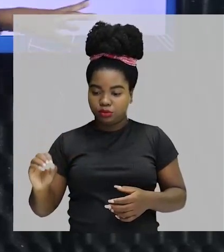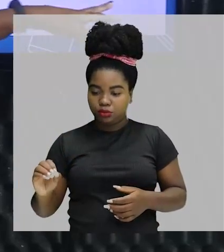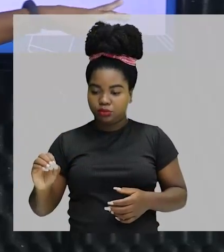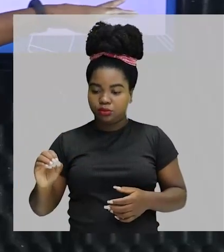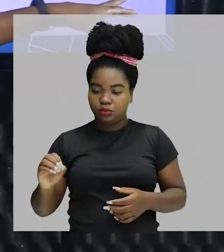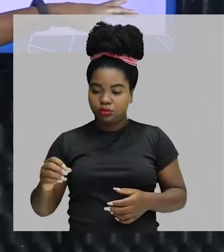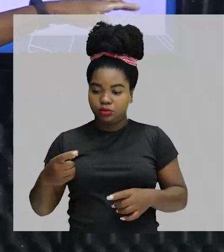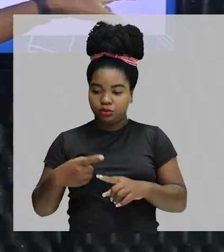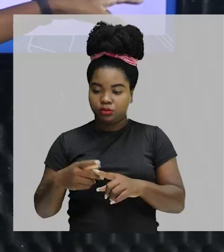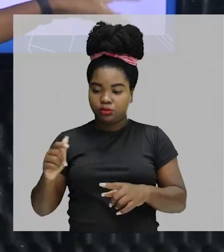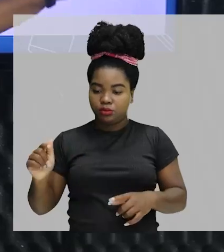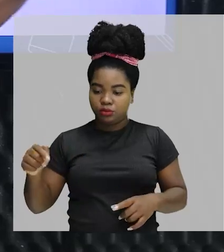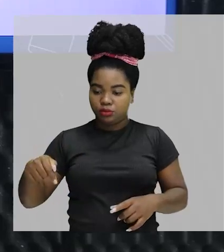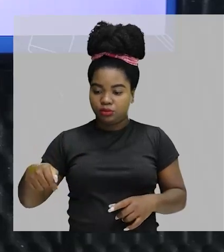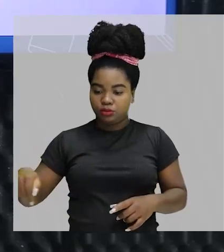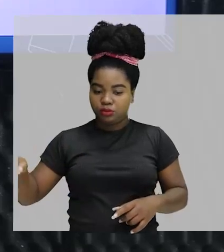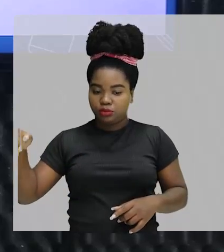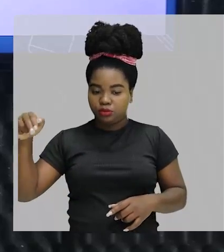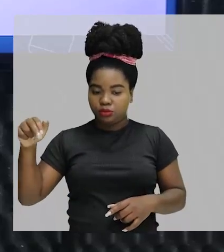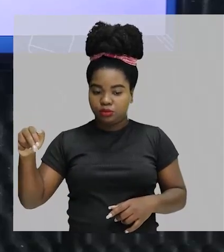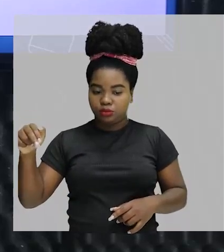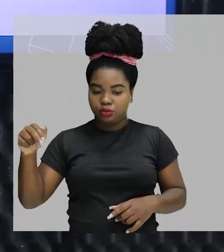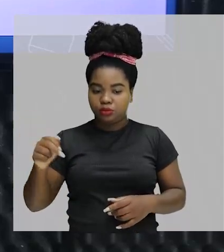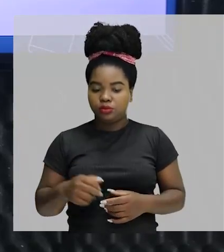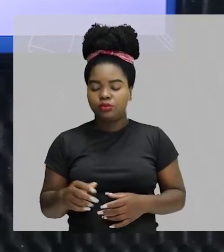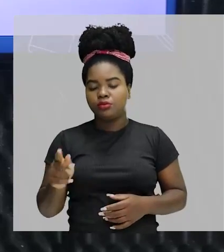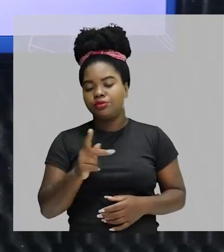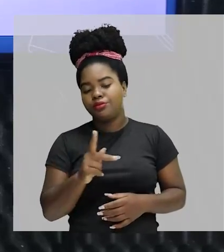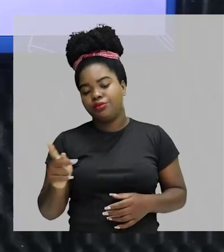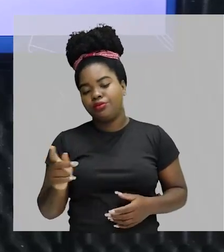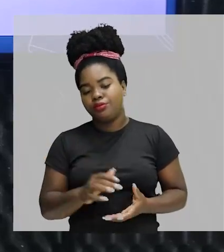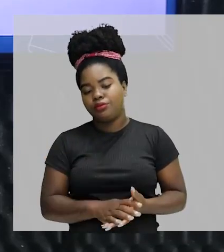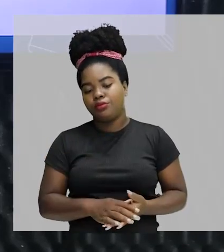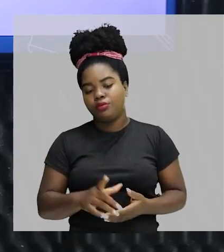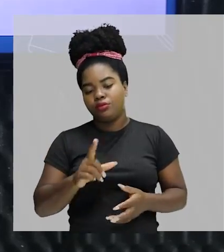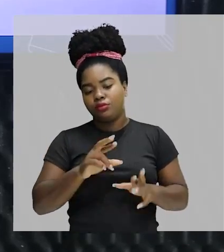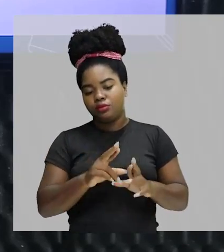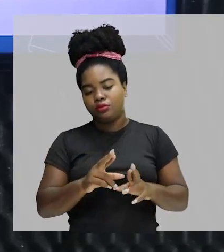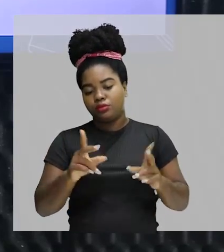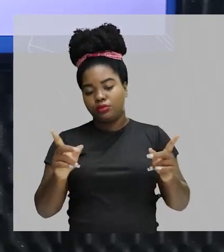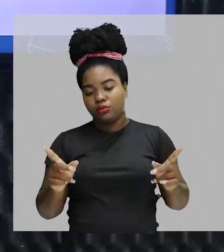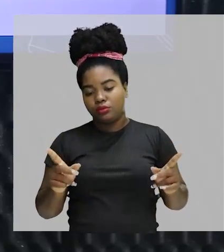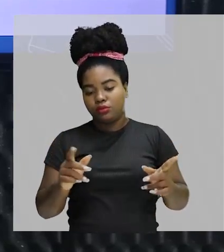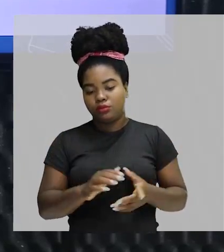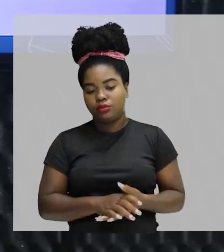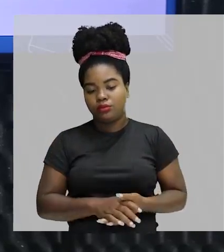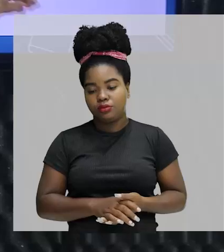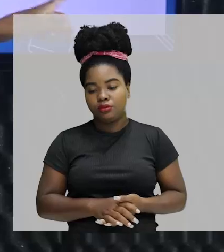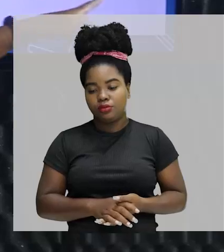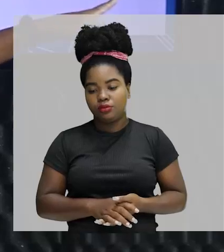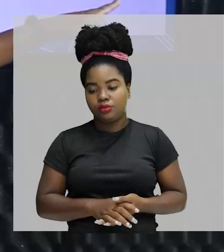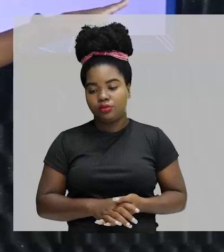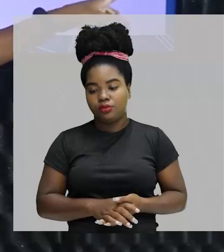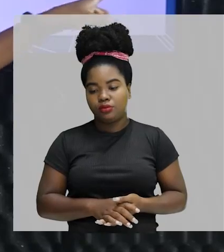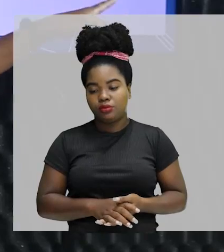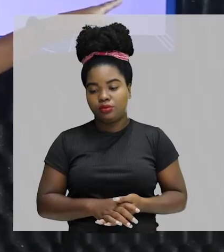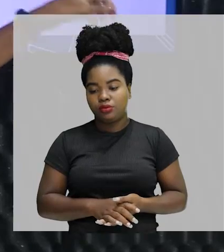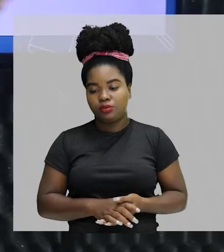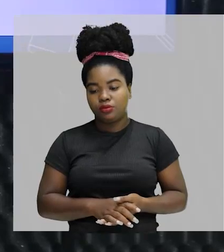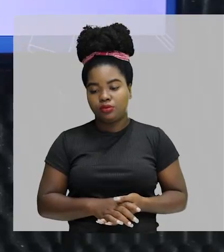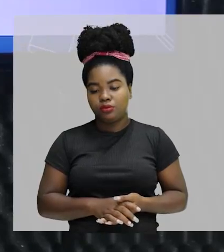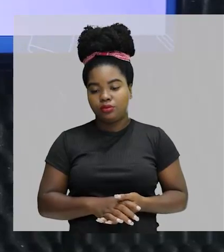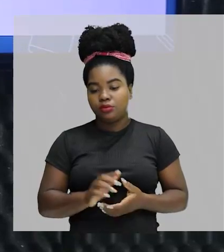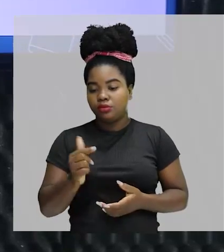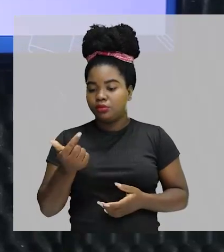caso, vezes Q elevado a n. Renata, tem uma diferença bem aí. Nesse caso, tu